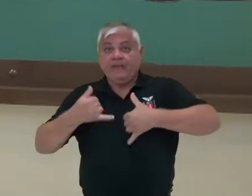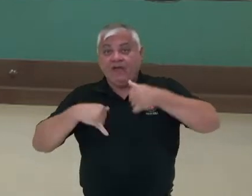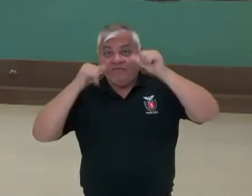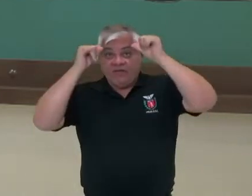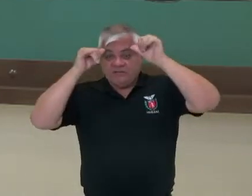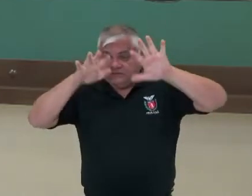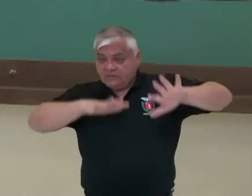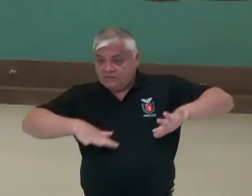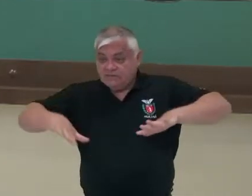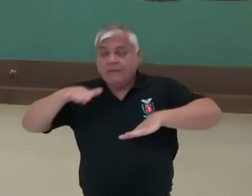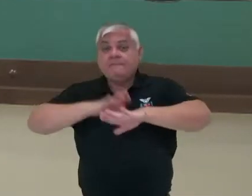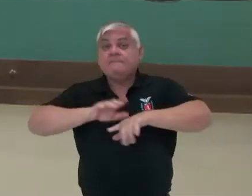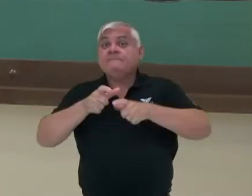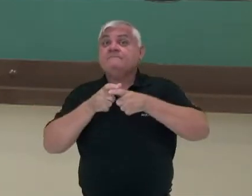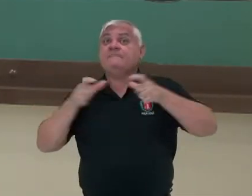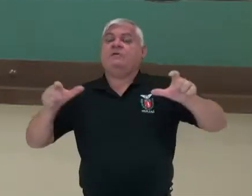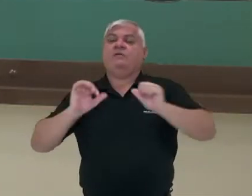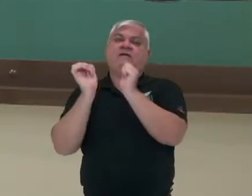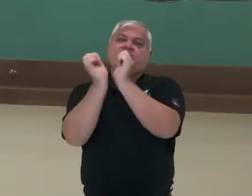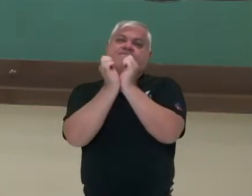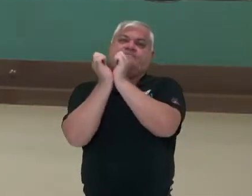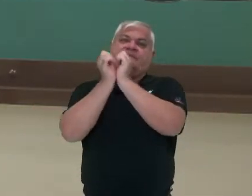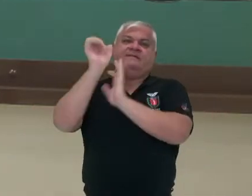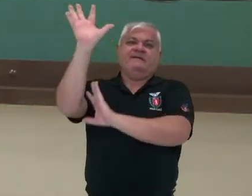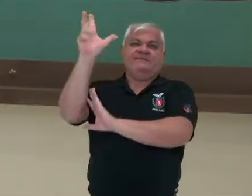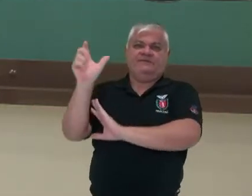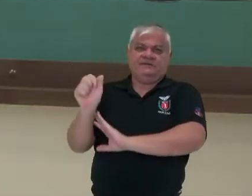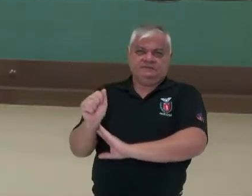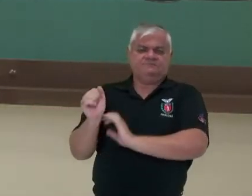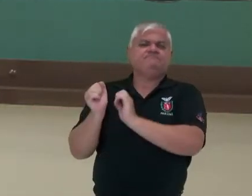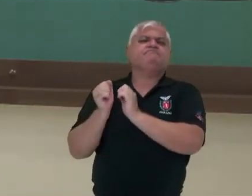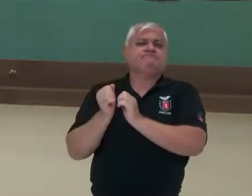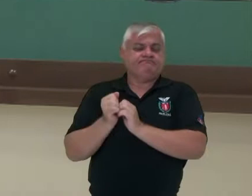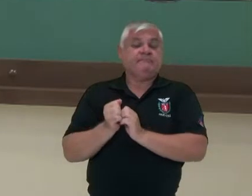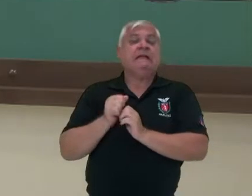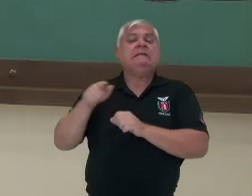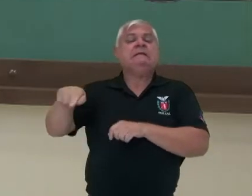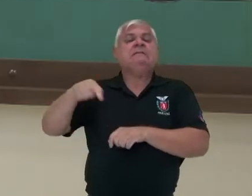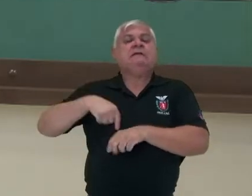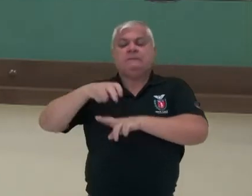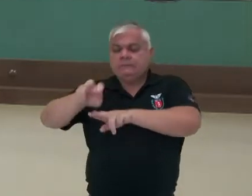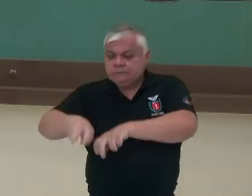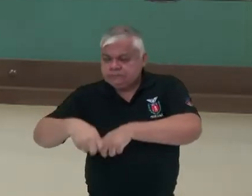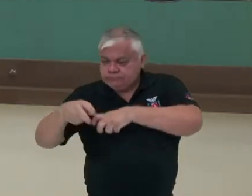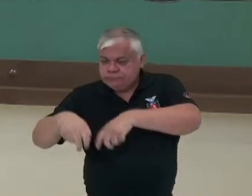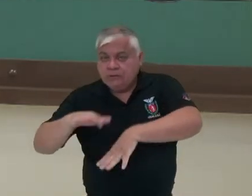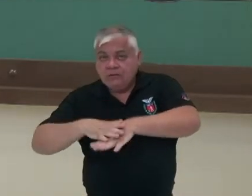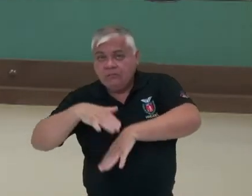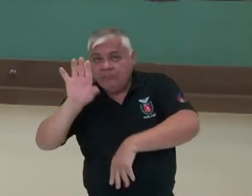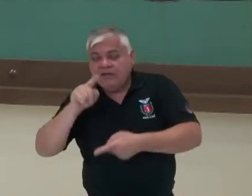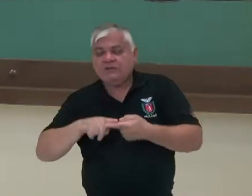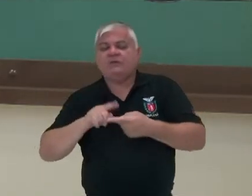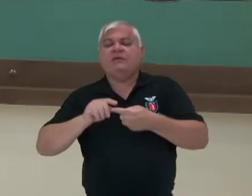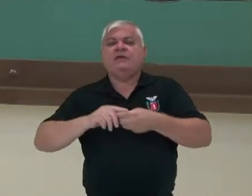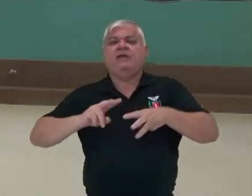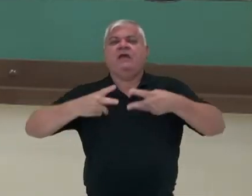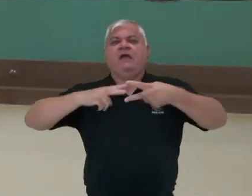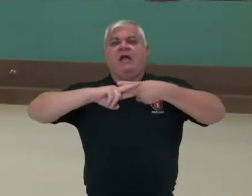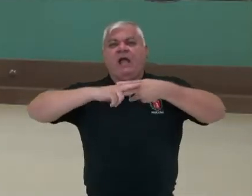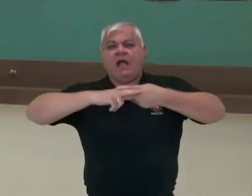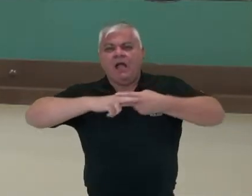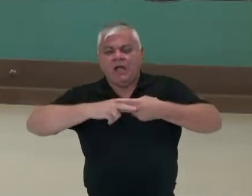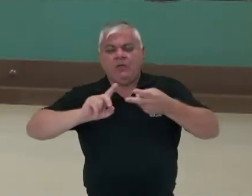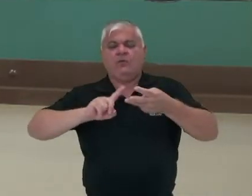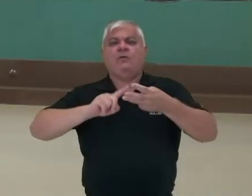geralmente africanos escravizados. Entre as plantas mais cultivadas estavam o cacau, a